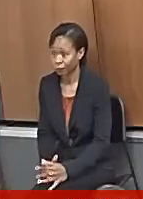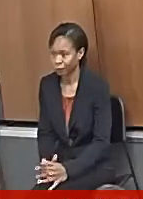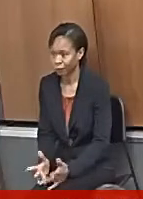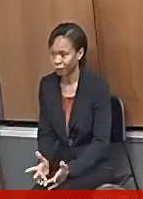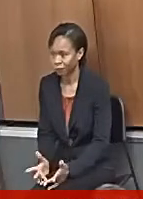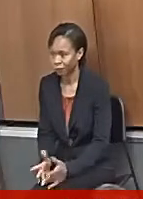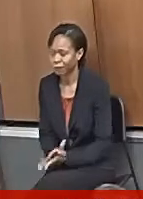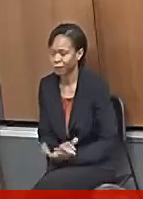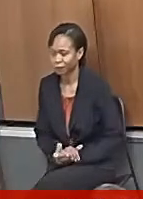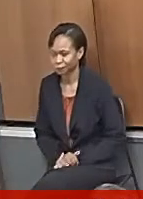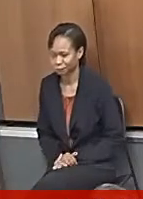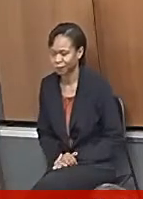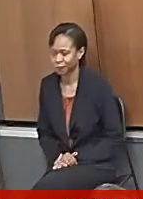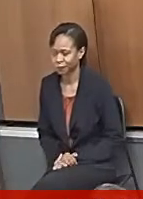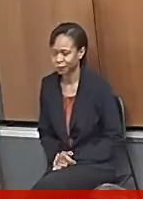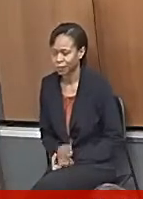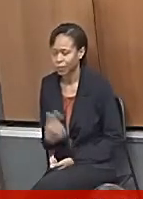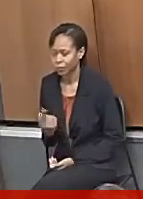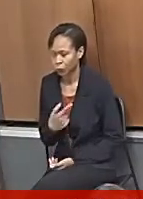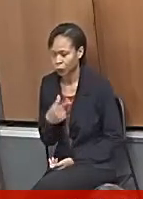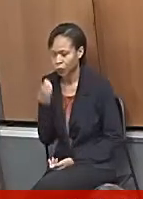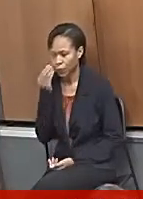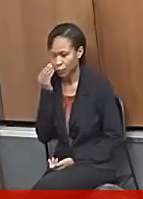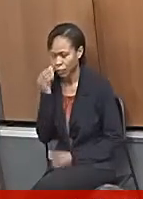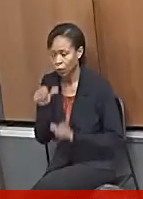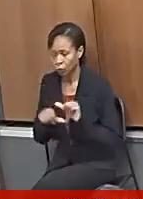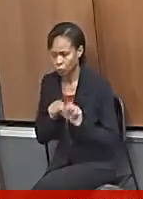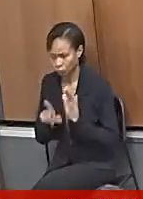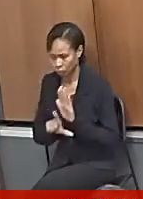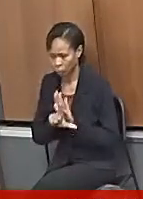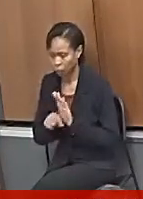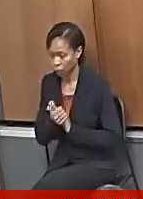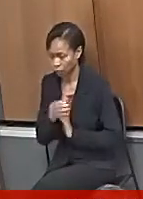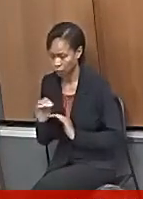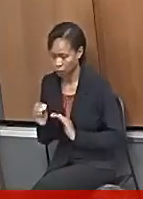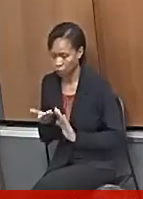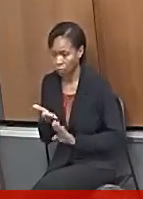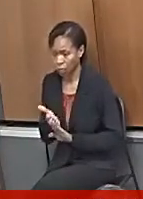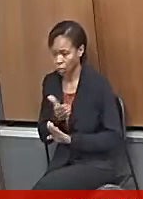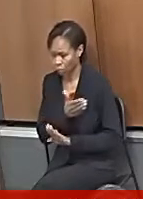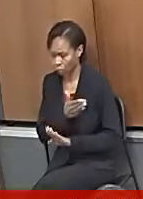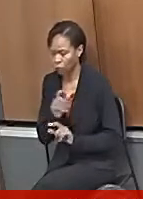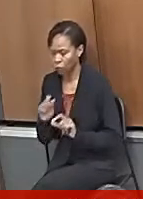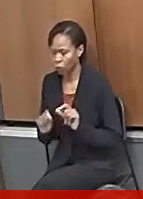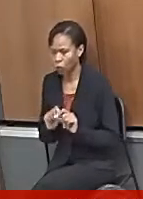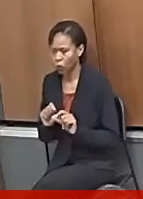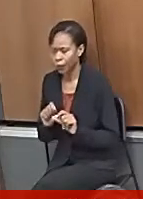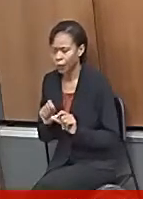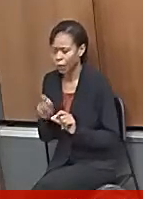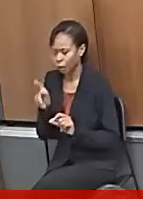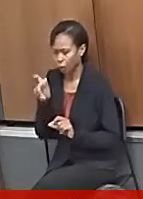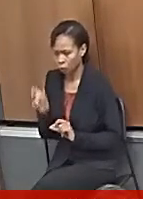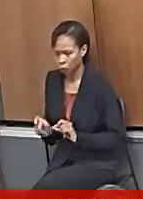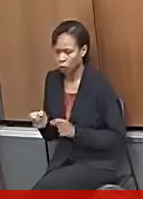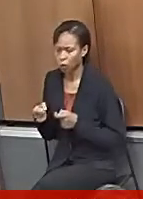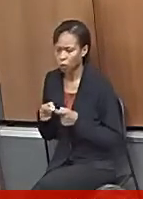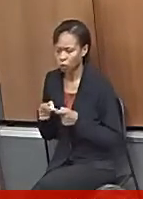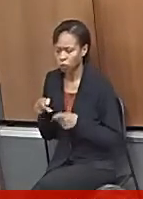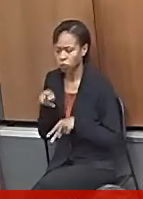muita atenção é fez uma perícia considerou apto é é